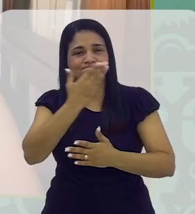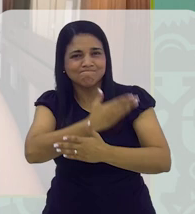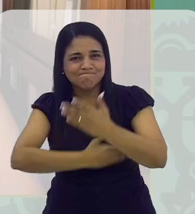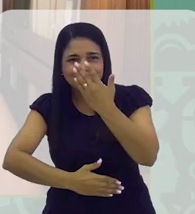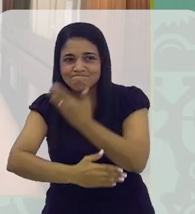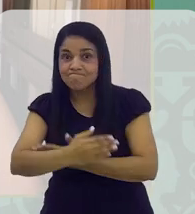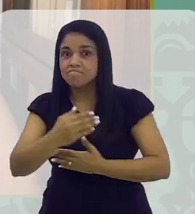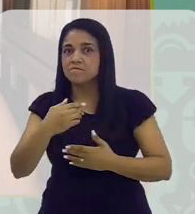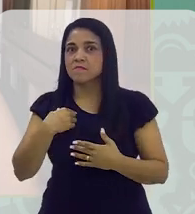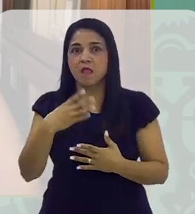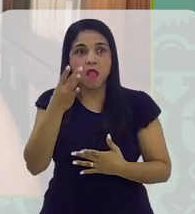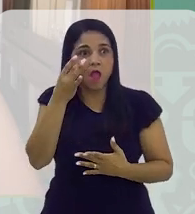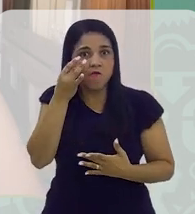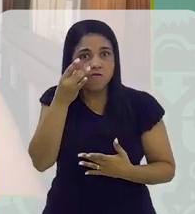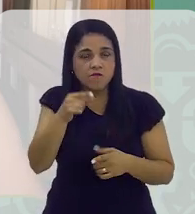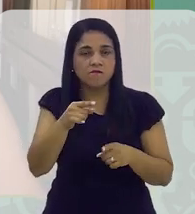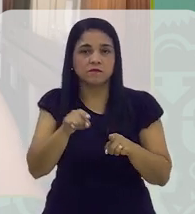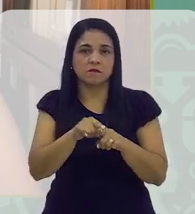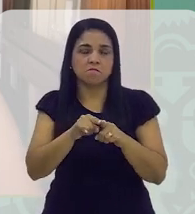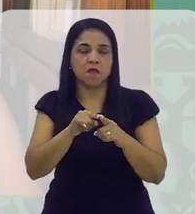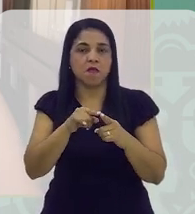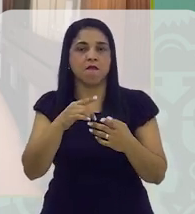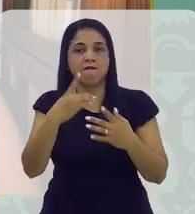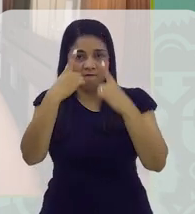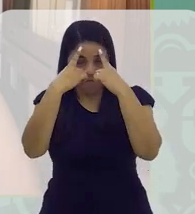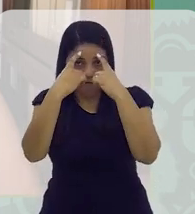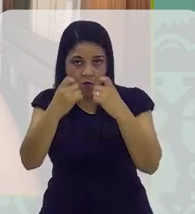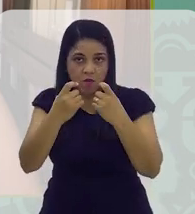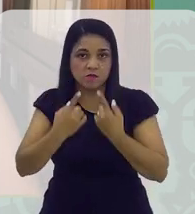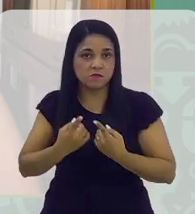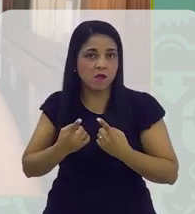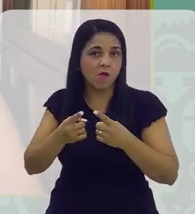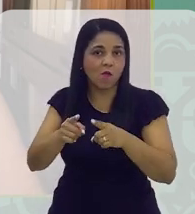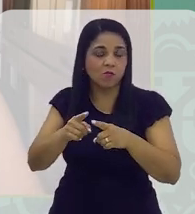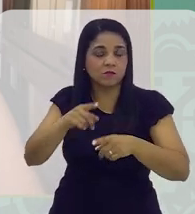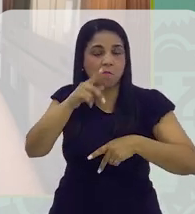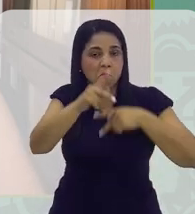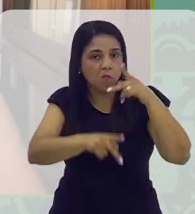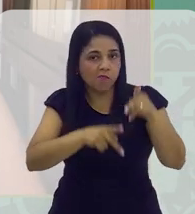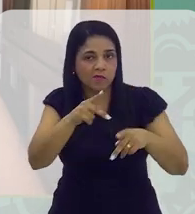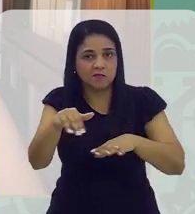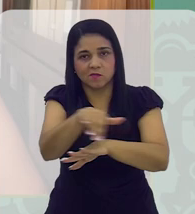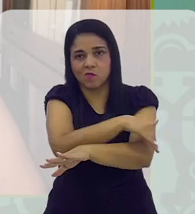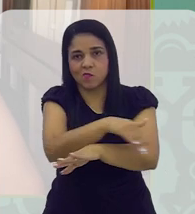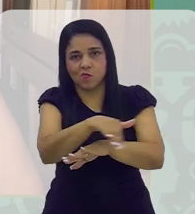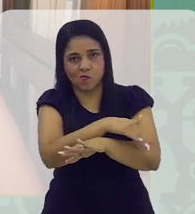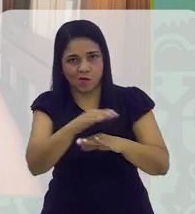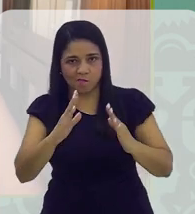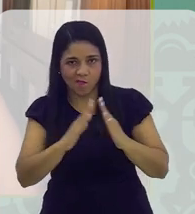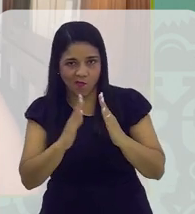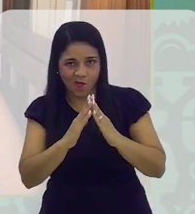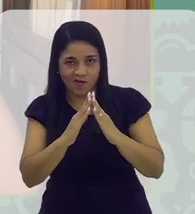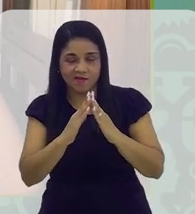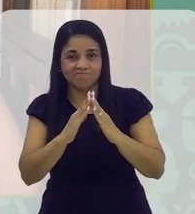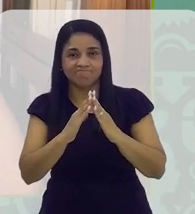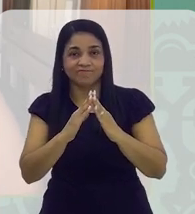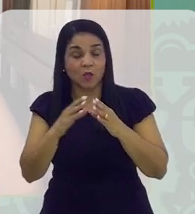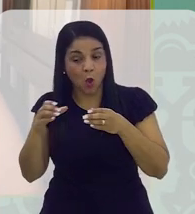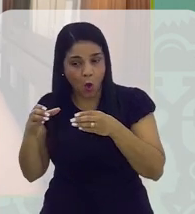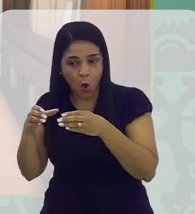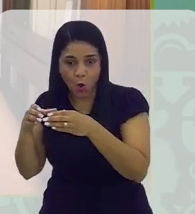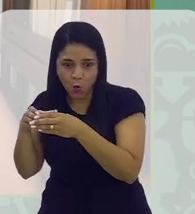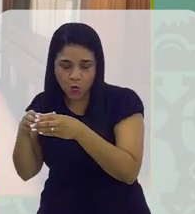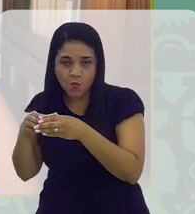a automutilação ao vivo, em ligação, a gente pega até violência contra a população de rua. Assim, eles